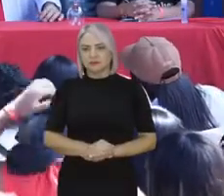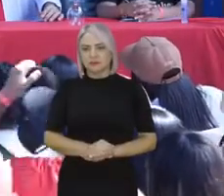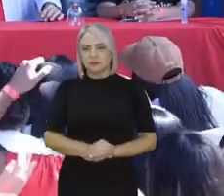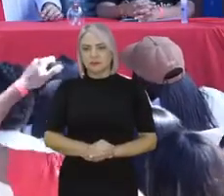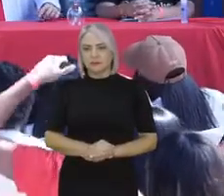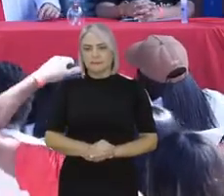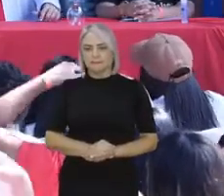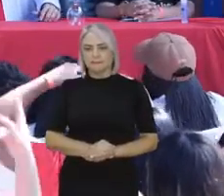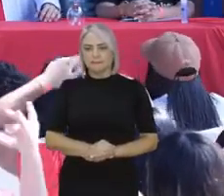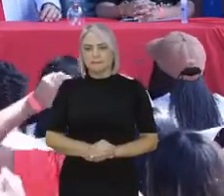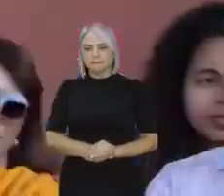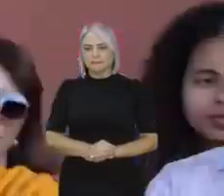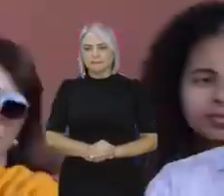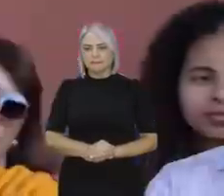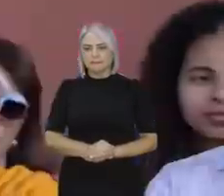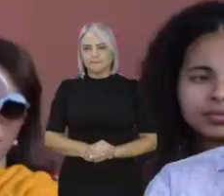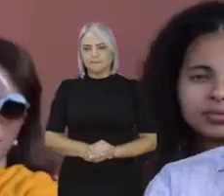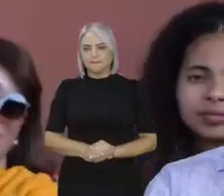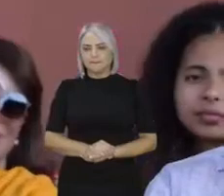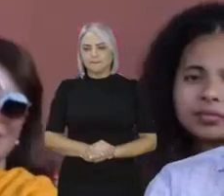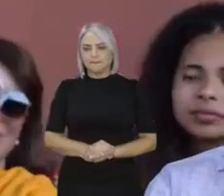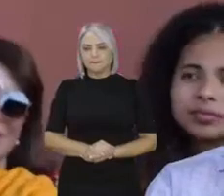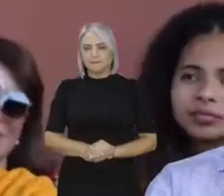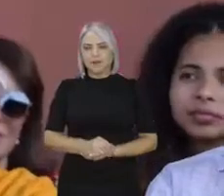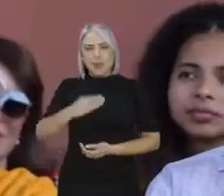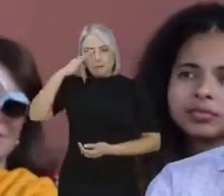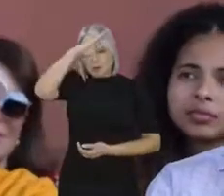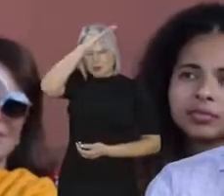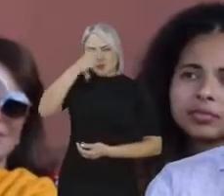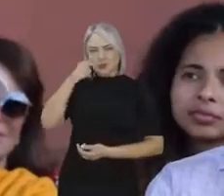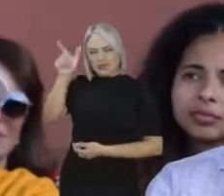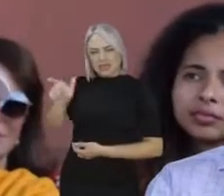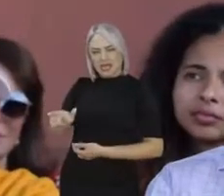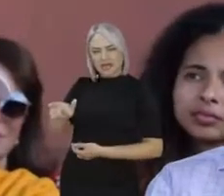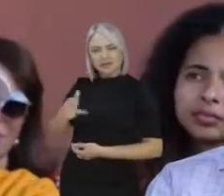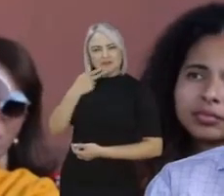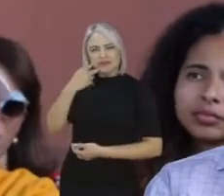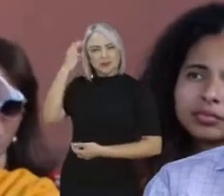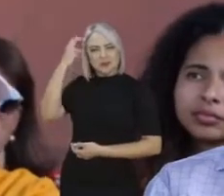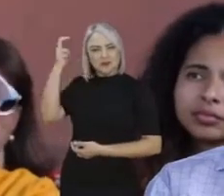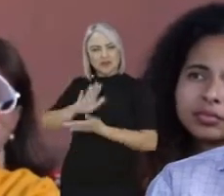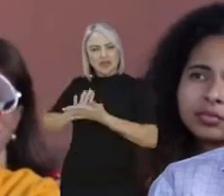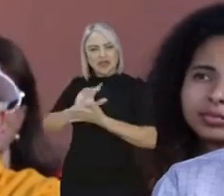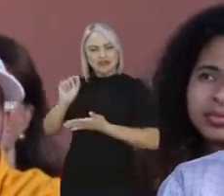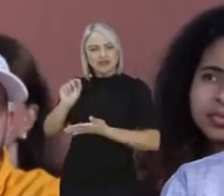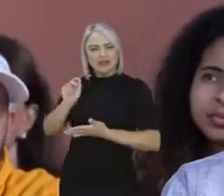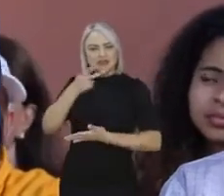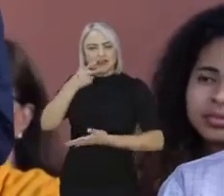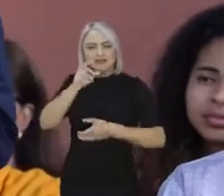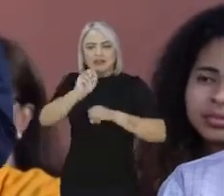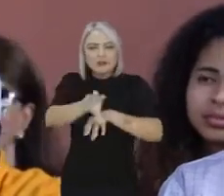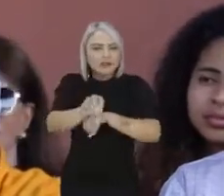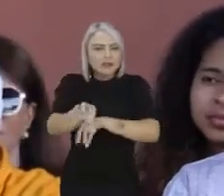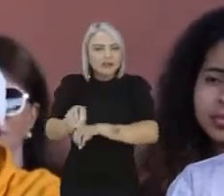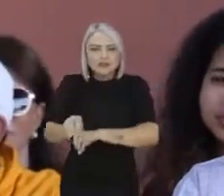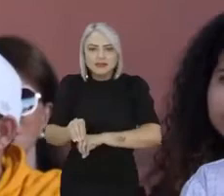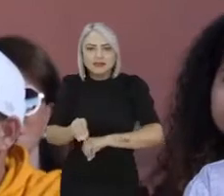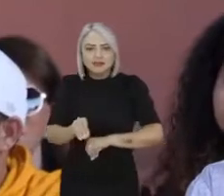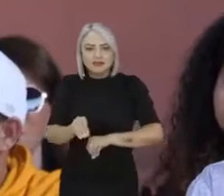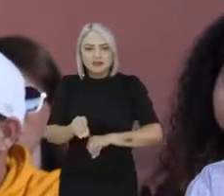Sabe, ele não fala em cultura. Ele não fala em educação. Ele não fala